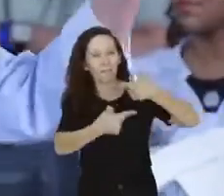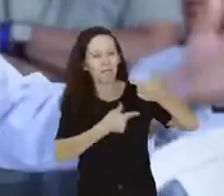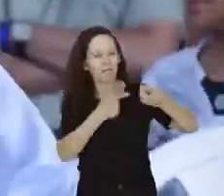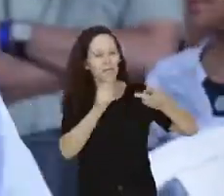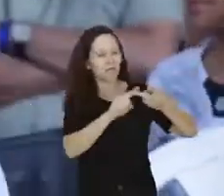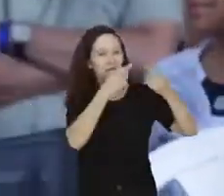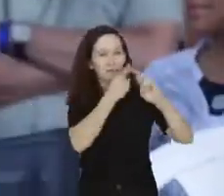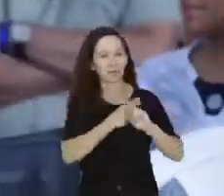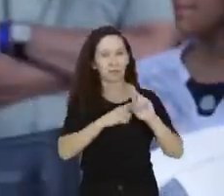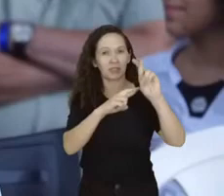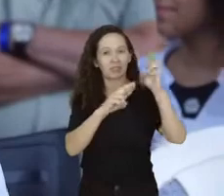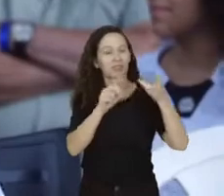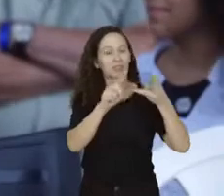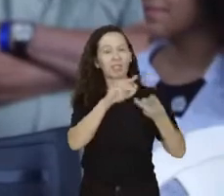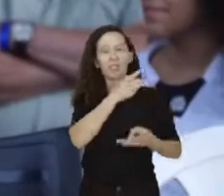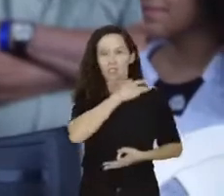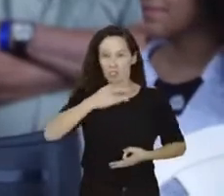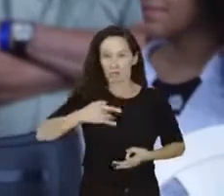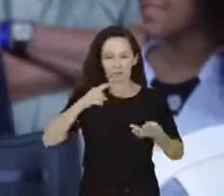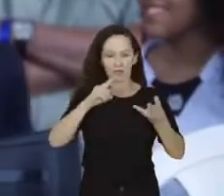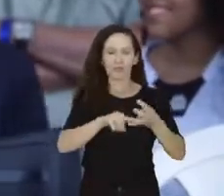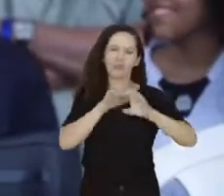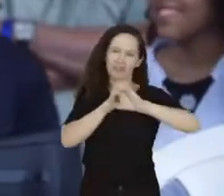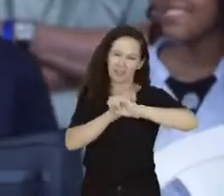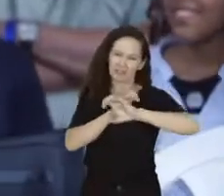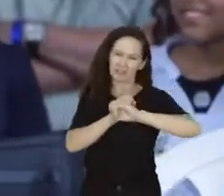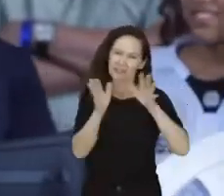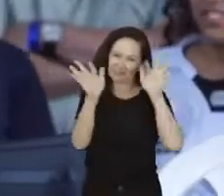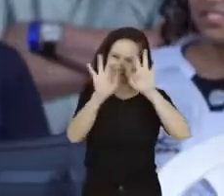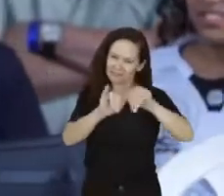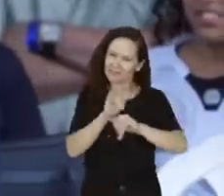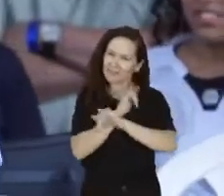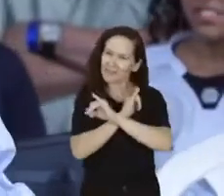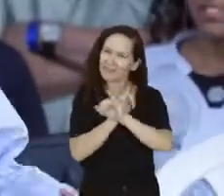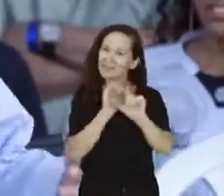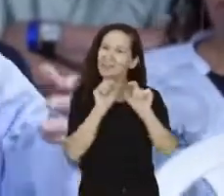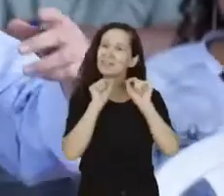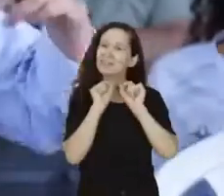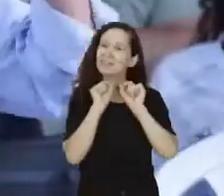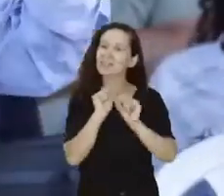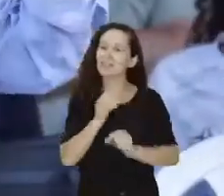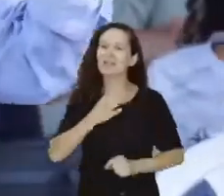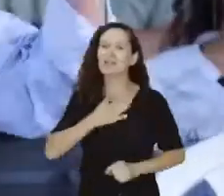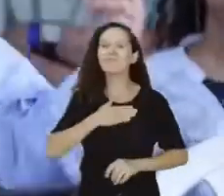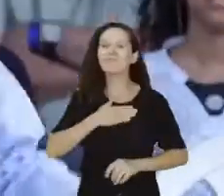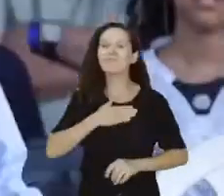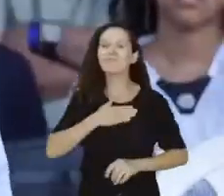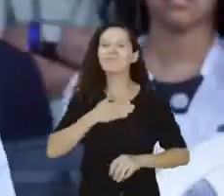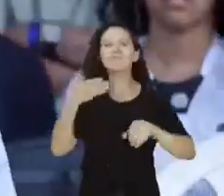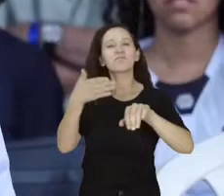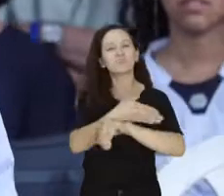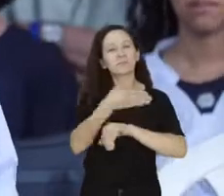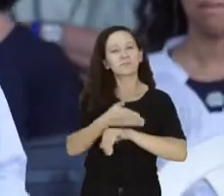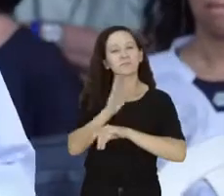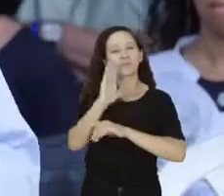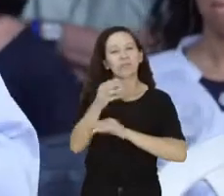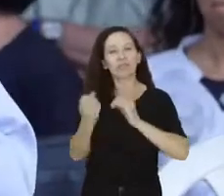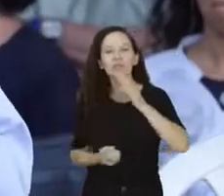saúde, educação. Eu quero terminar dizendo que eu participei da construção dessa